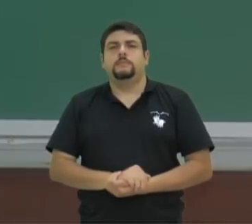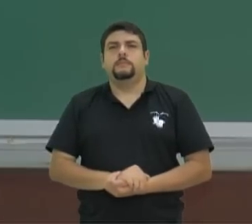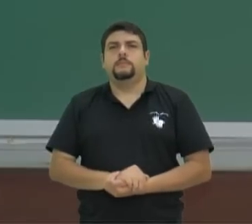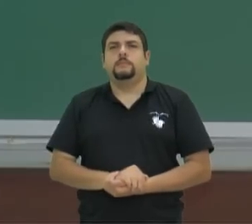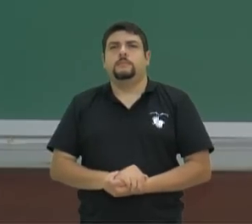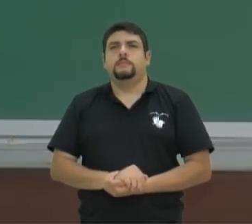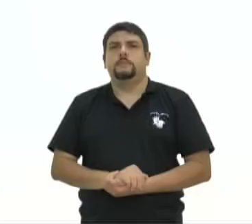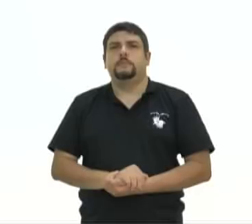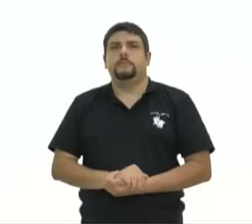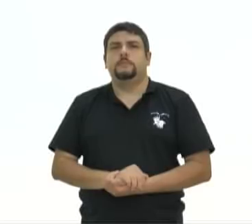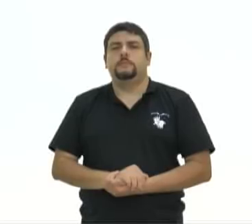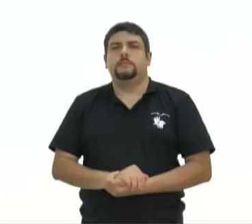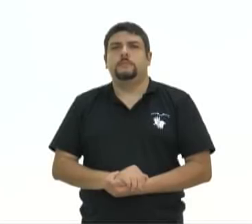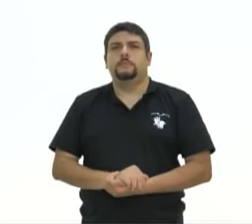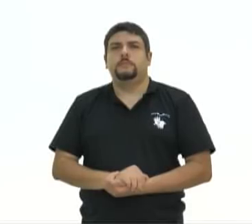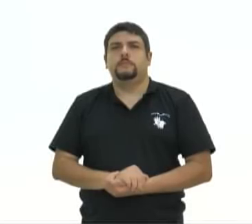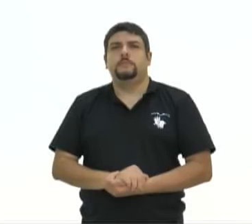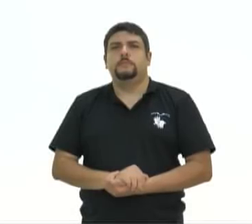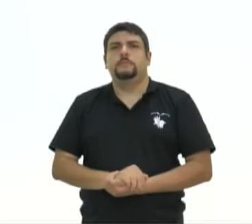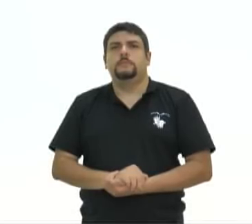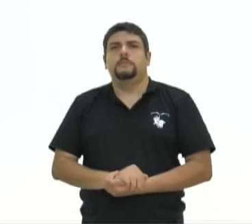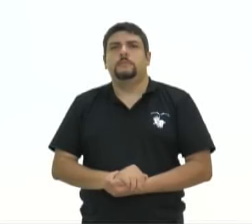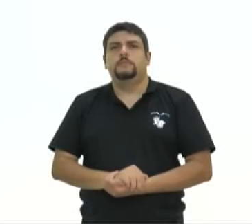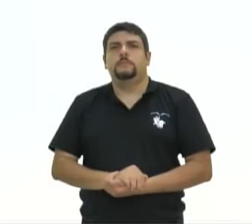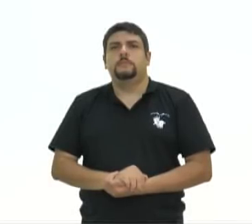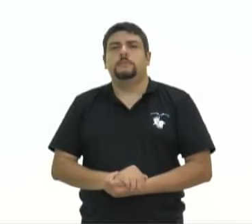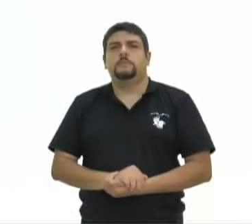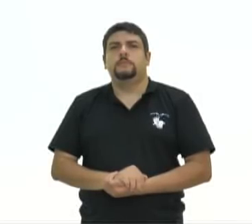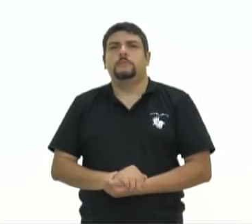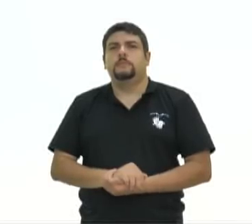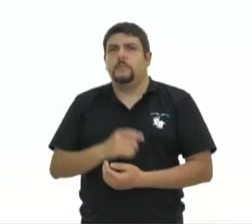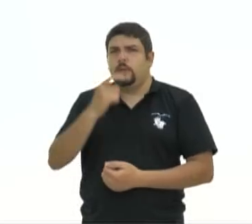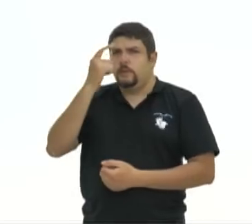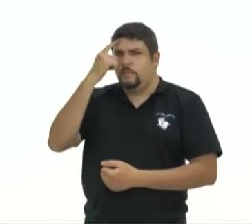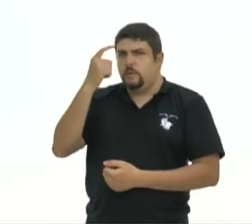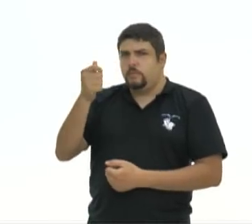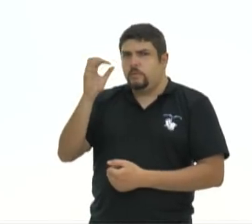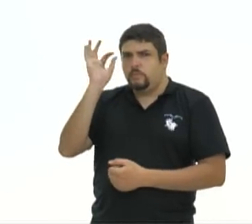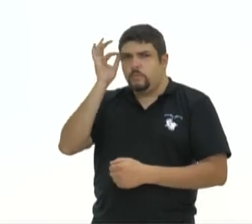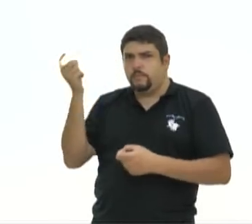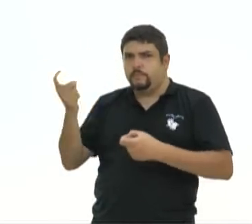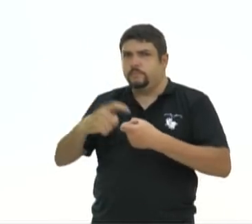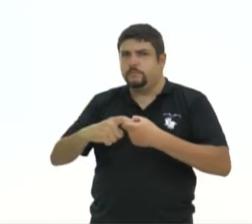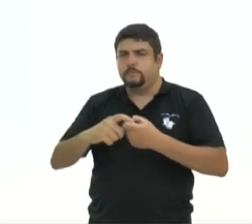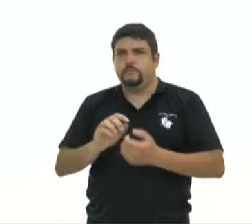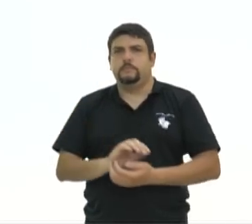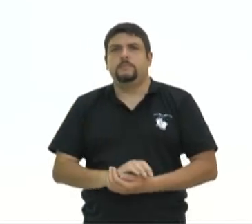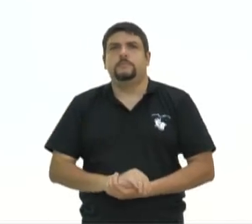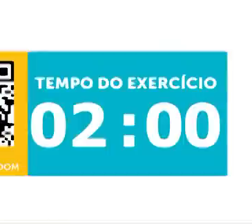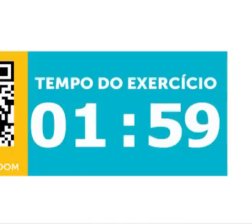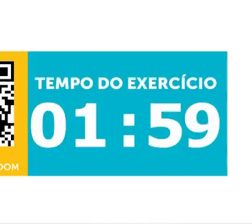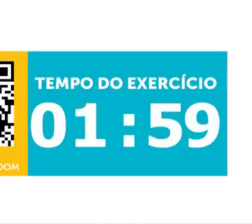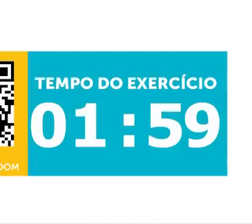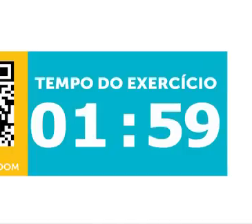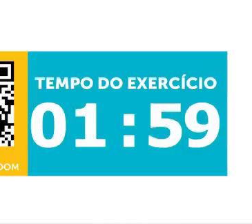letra C, mediana, letra D, amplitude. Pense e eu já volto com a resposta.